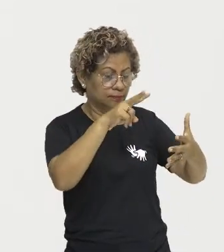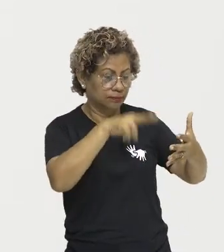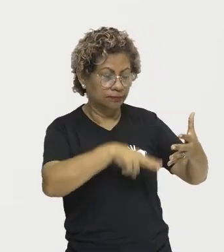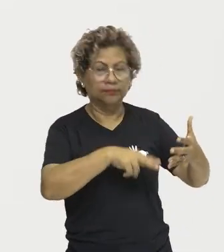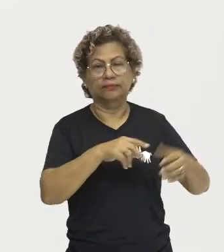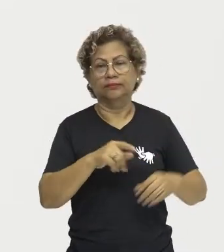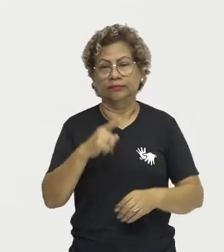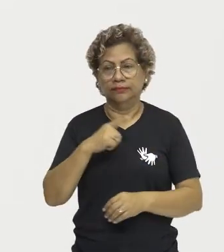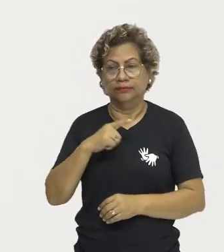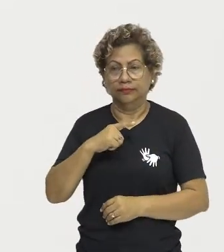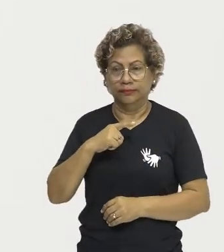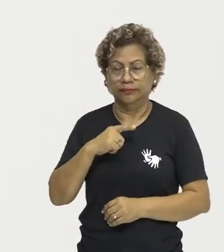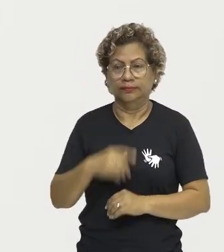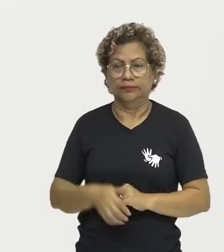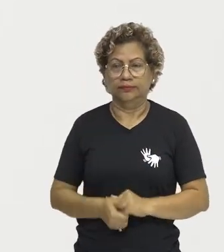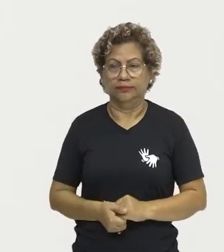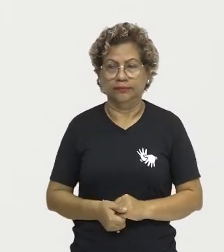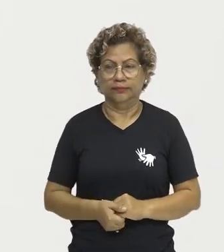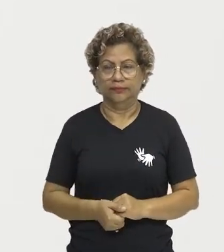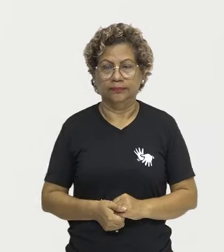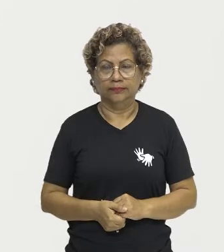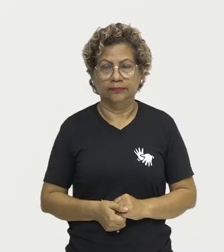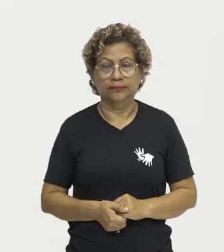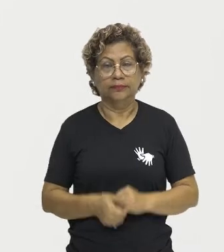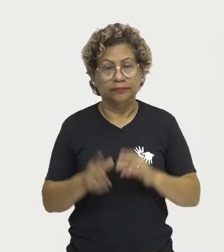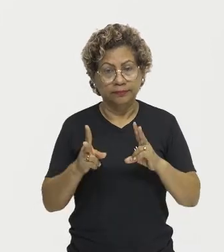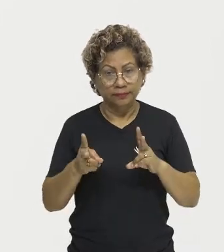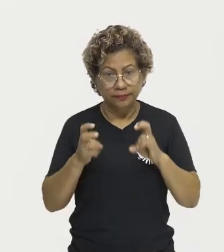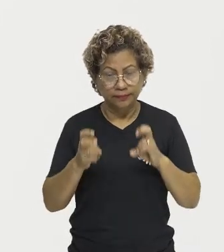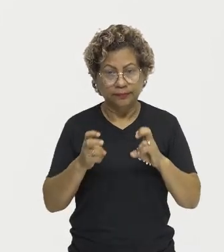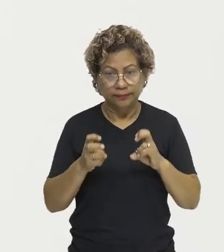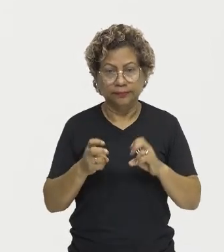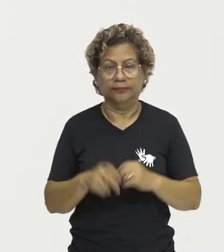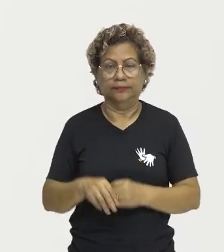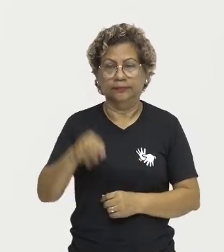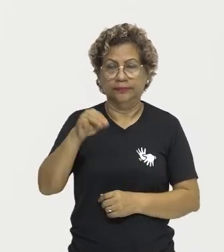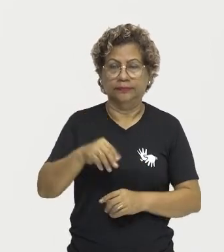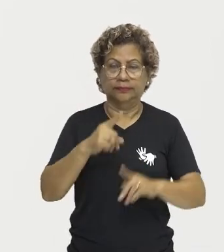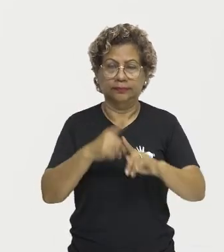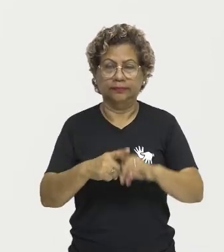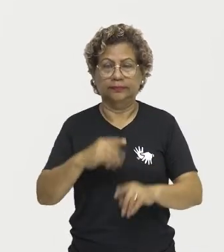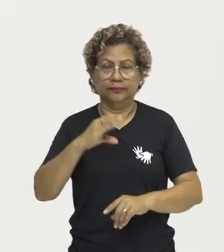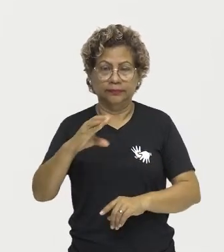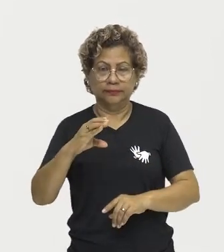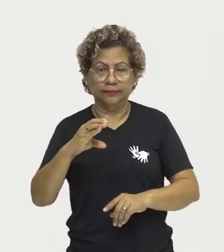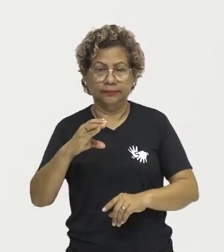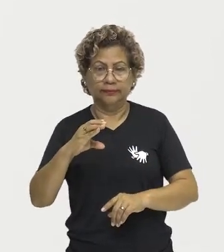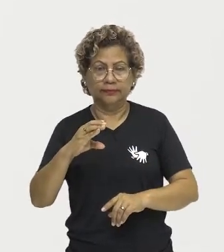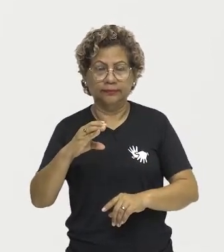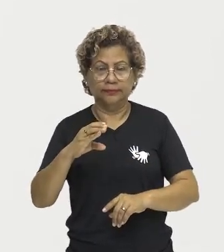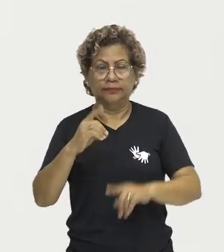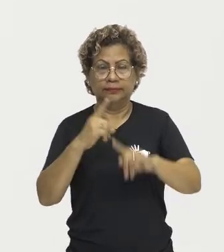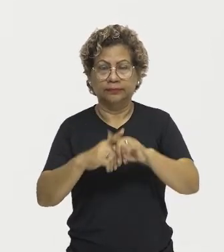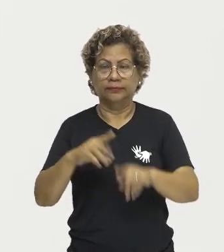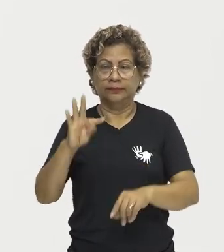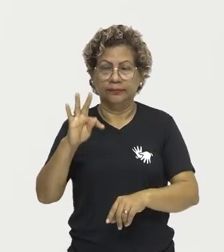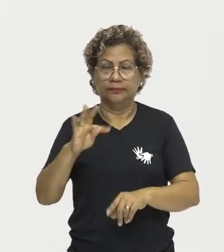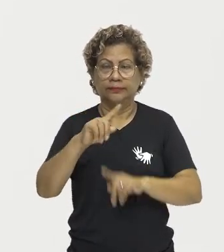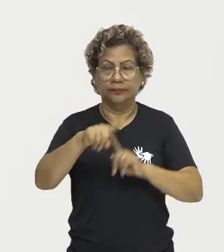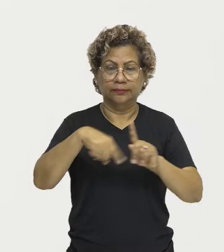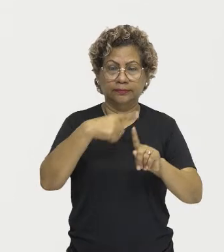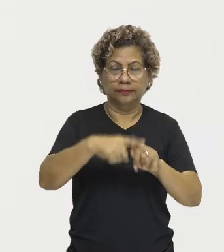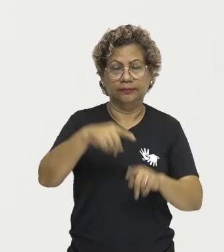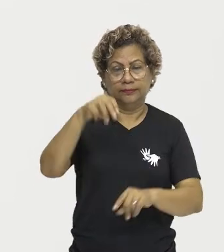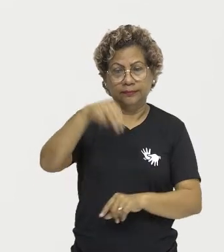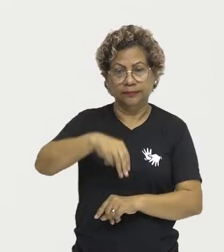macete para a água 1 e o Q macete para a água 2, que vai ser igual a 0. Aí você